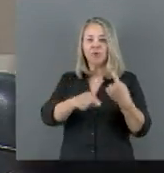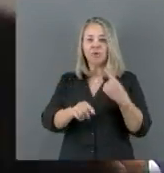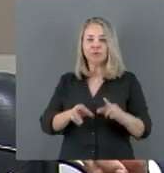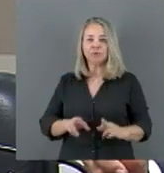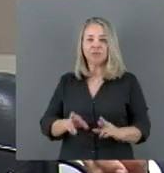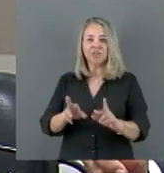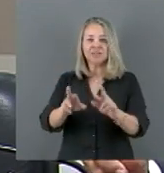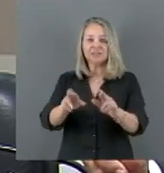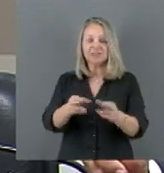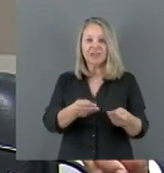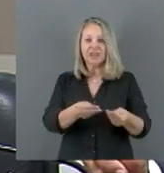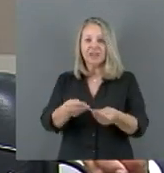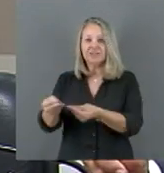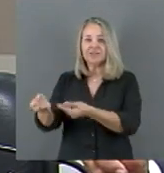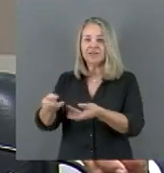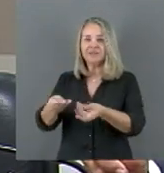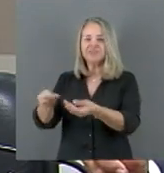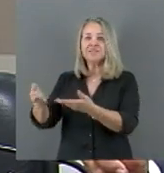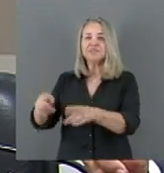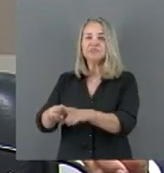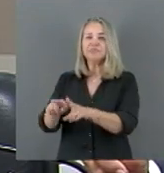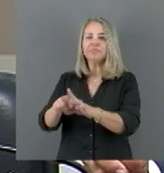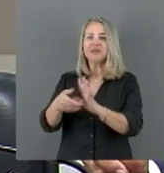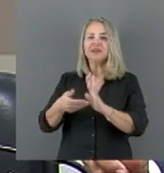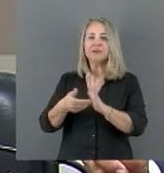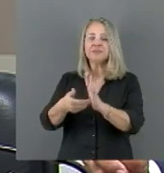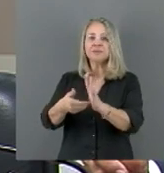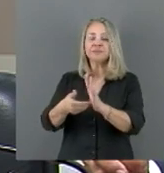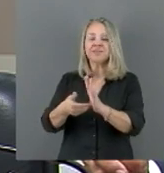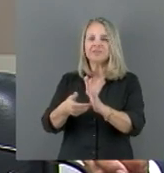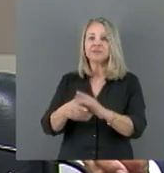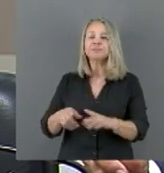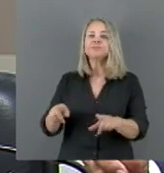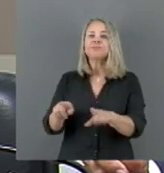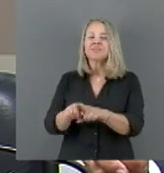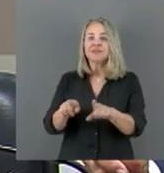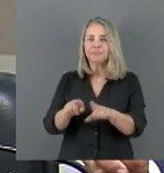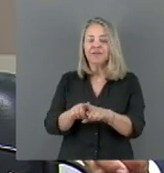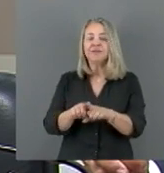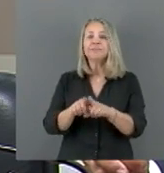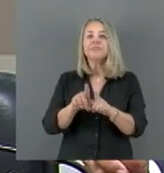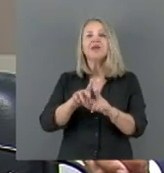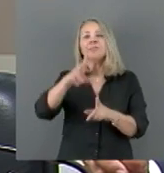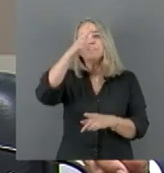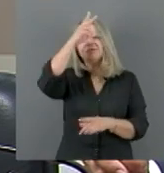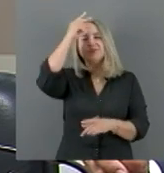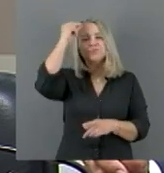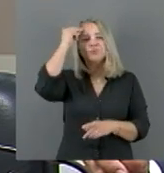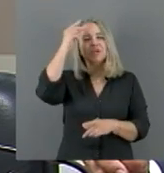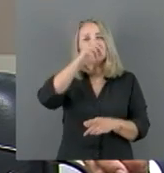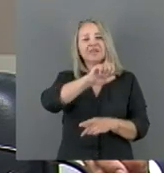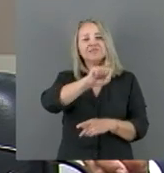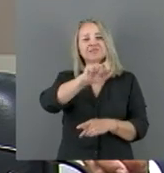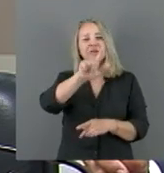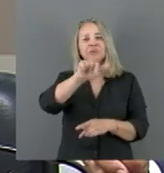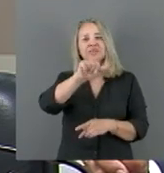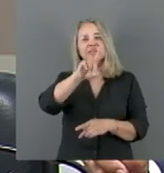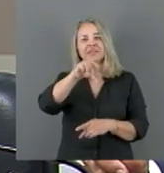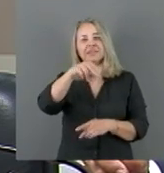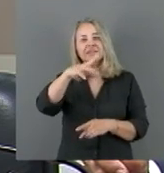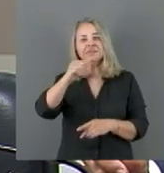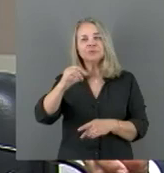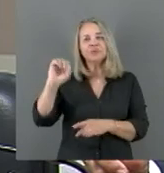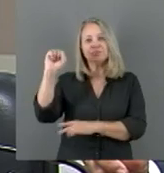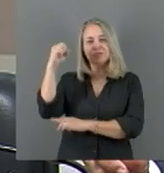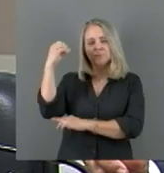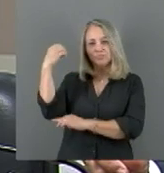em tramitação na Câmara dos Deputados. Da Câmara Municipal de Vereadores de Saldanha Marinho, Rio Grande do Sul, que